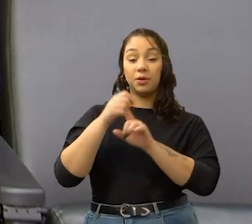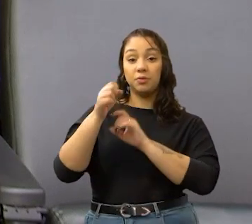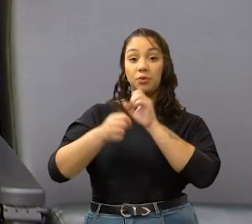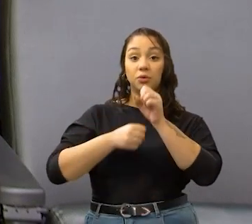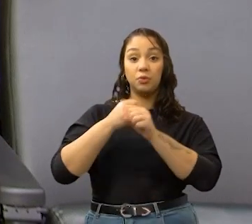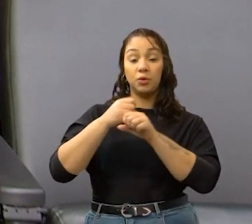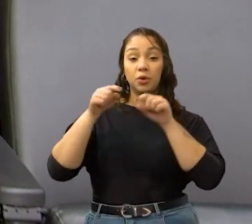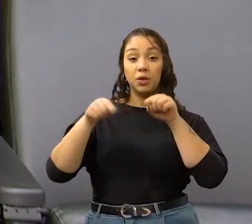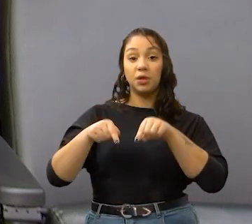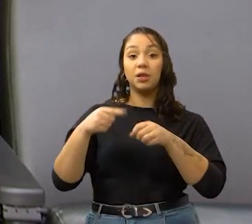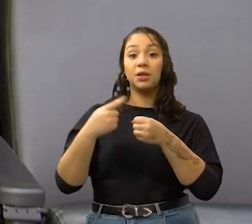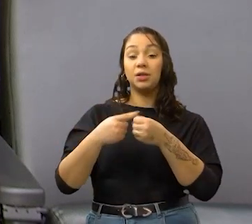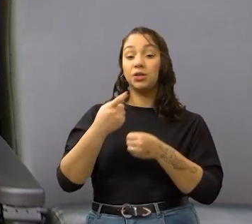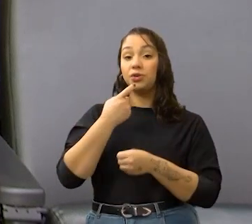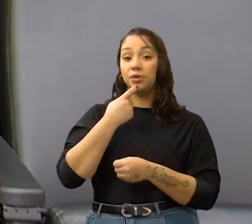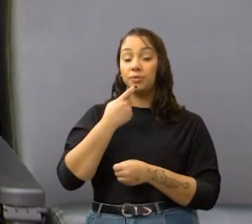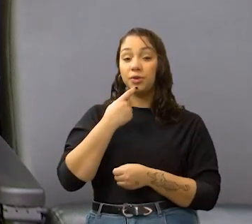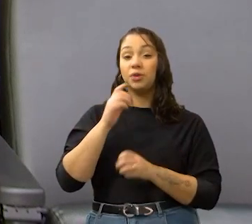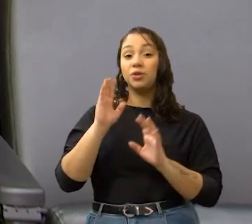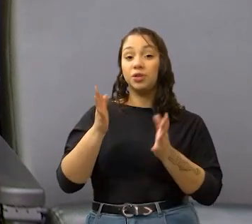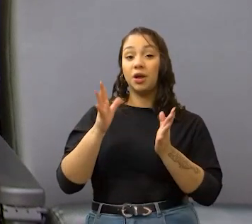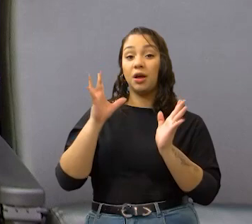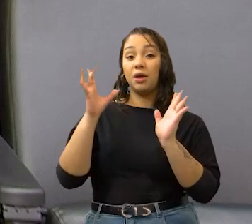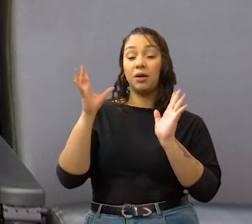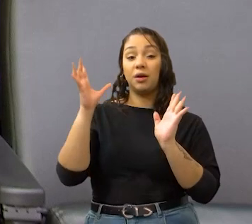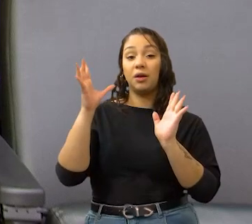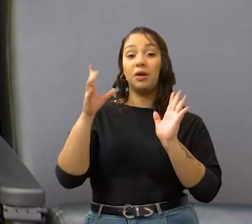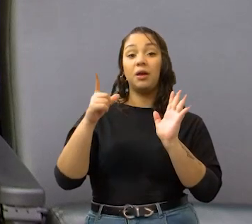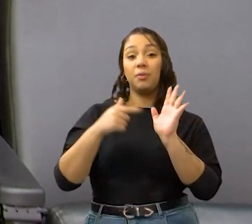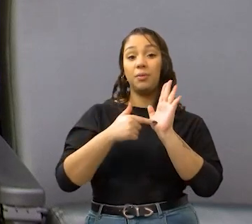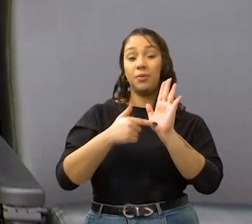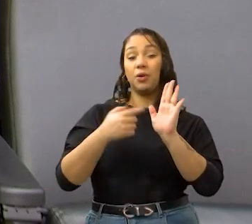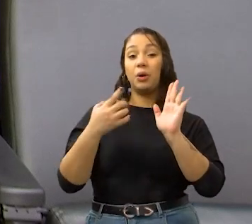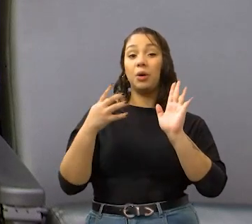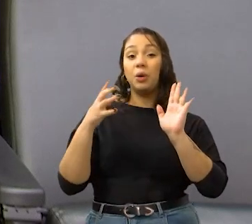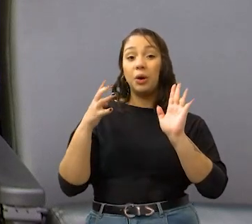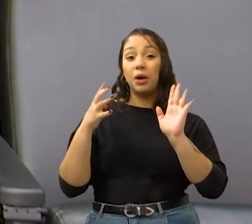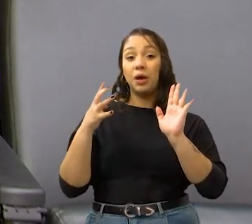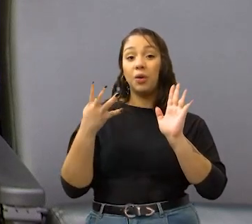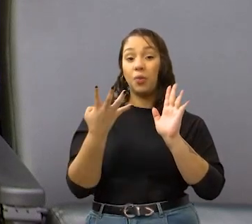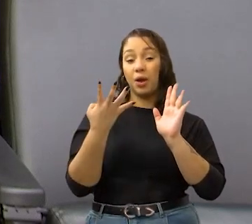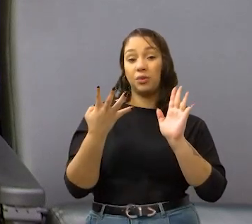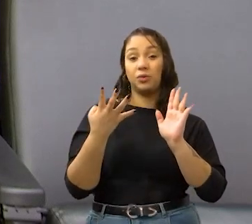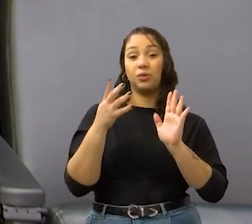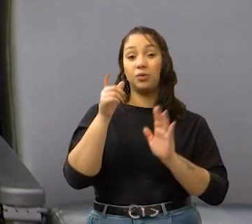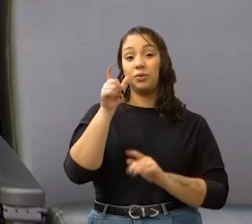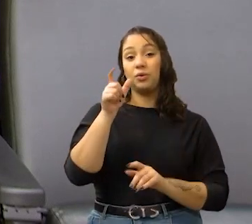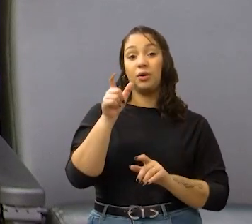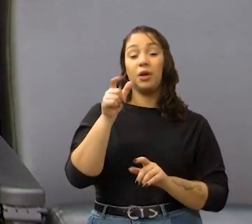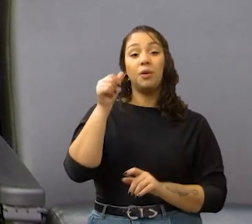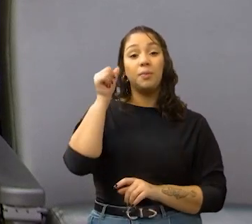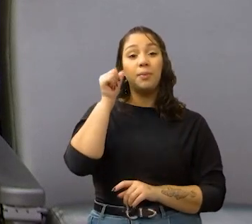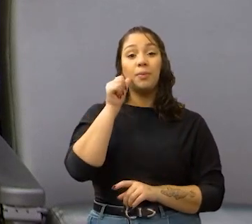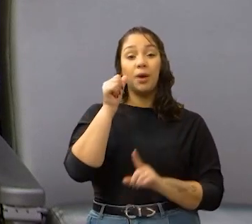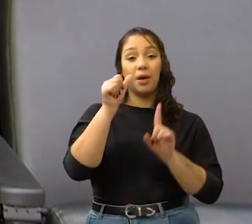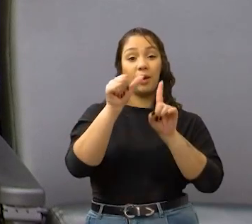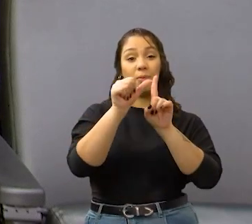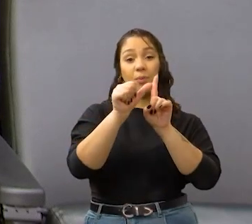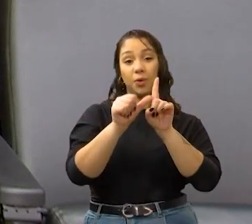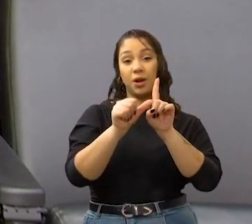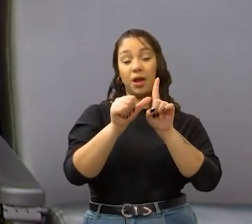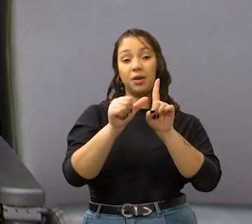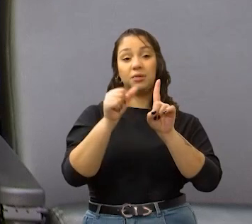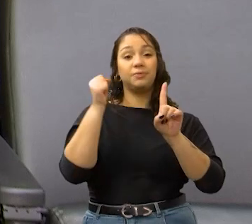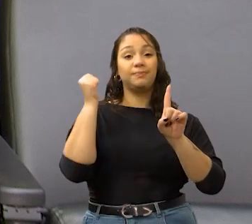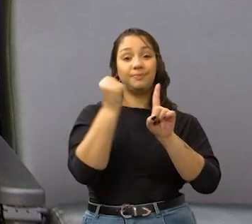meses do ano, aqui na cidade de Campinas, já foram registrados 4 feminicídios. E constantemente a gente vê os direitos